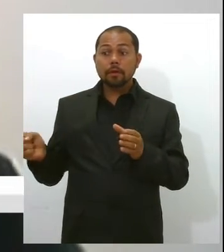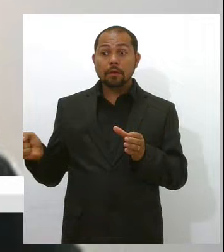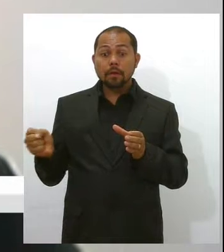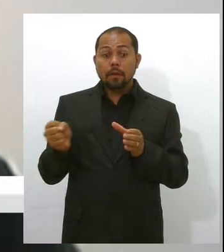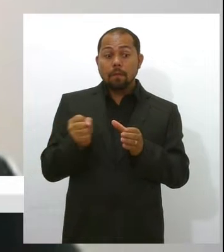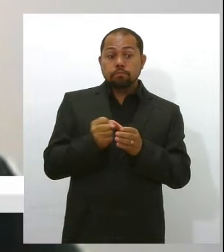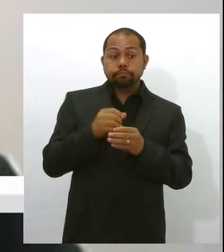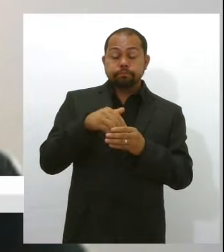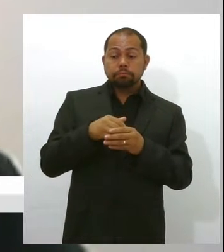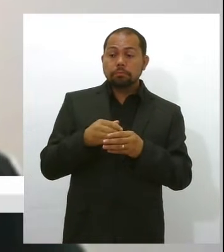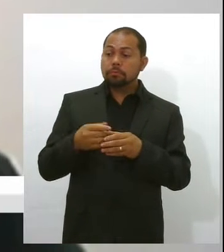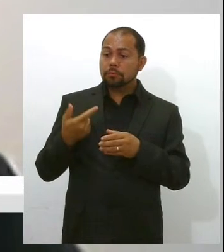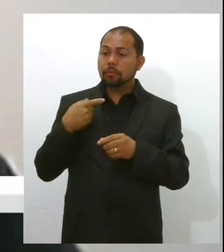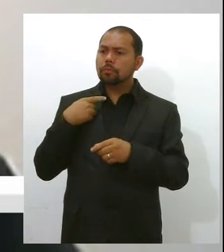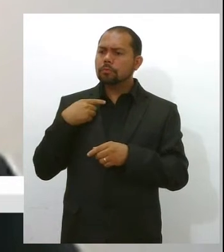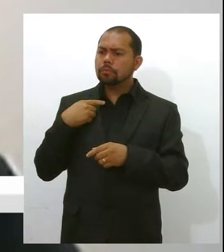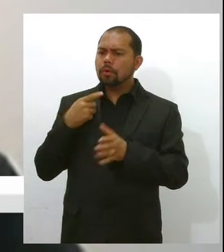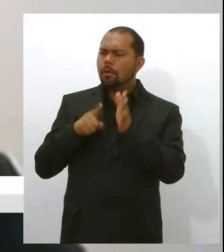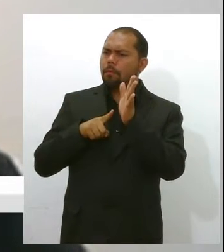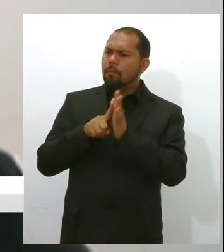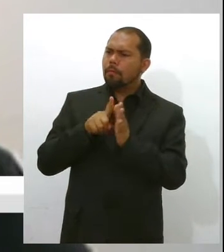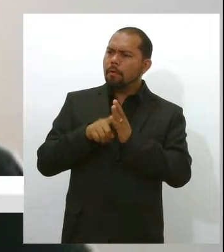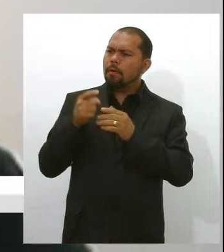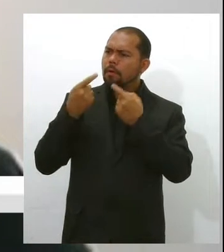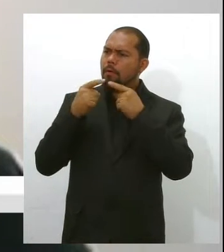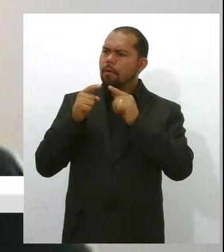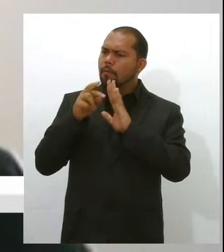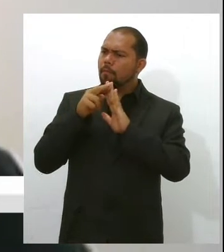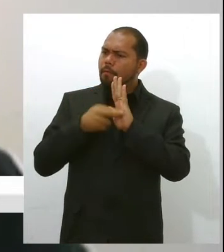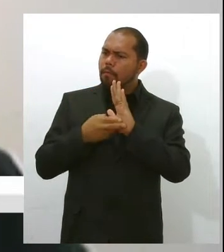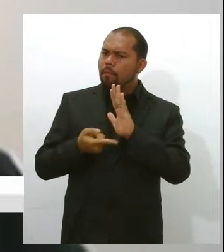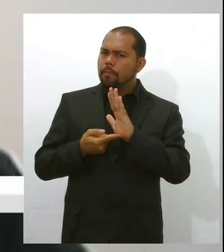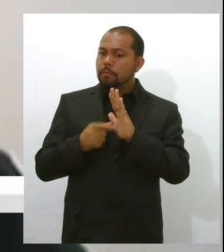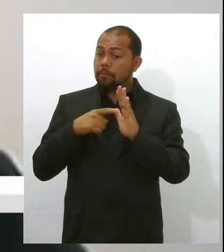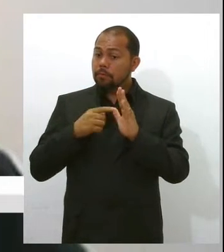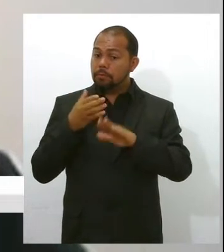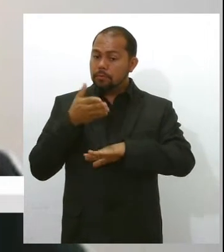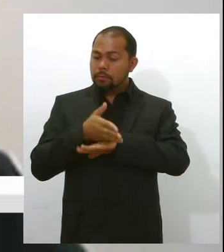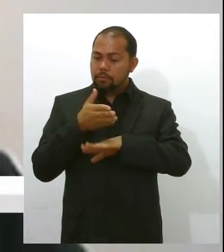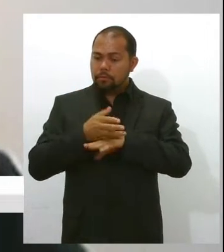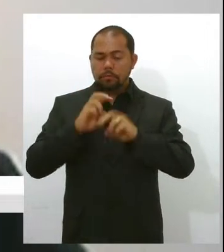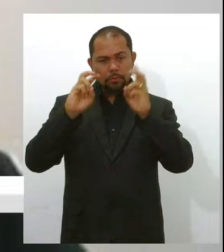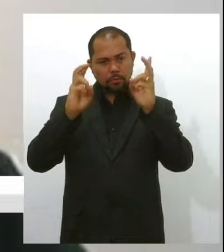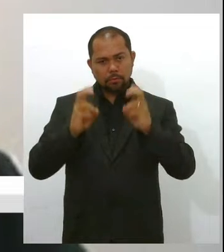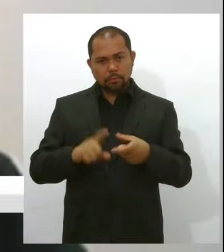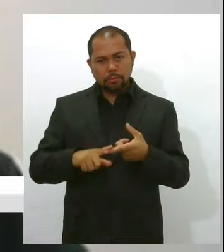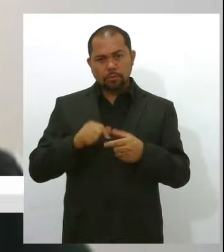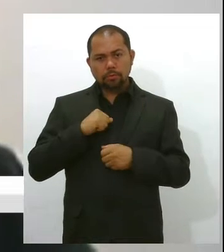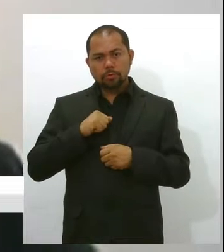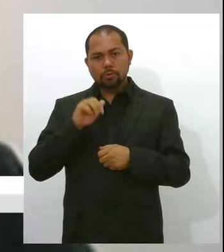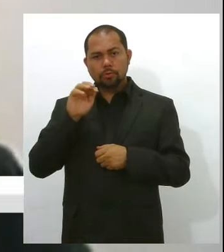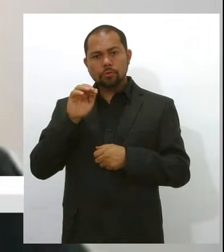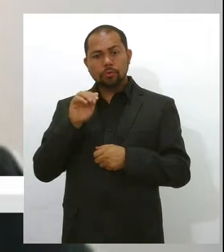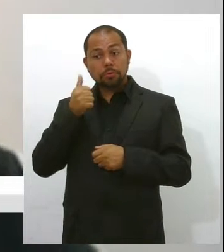e a gente tem acesso a essas temáticas, assim, né? E o feminismo foi uma coisa que